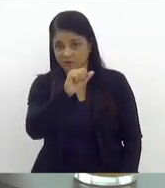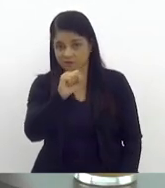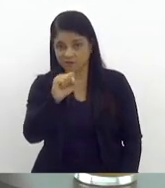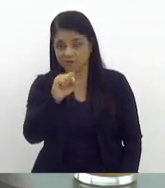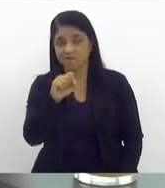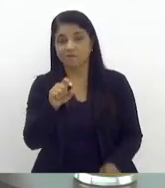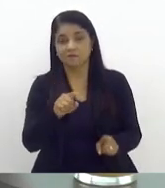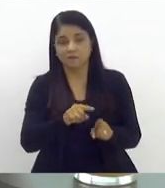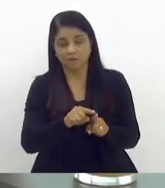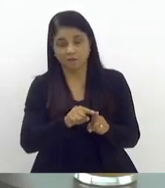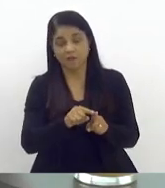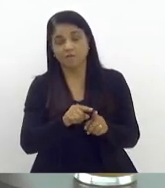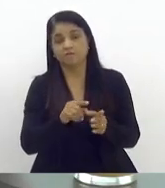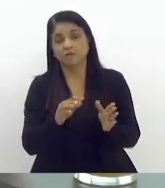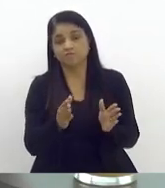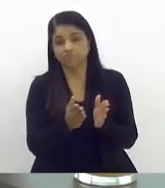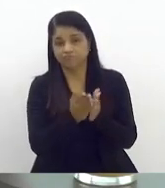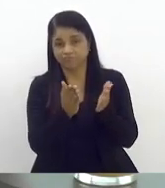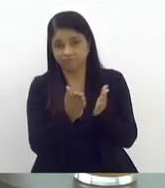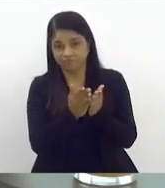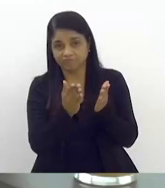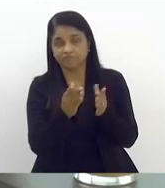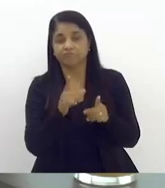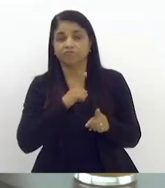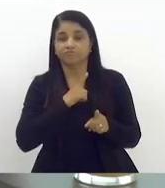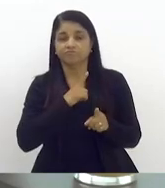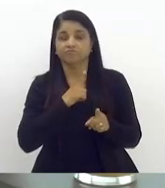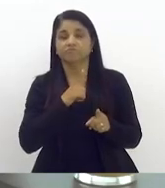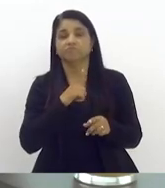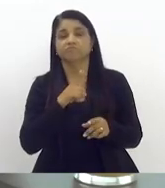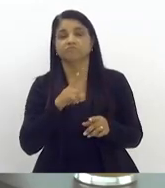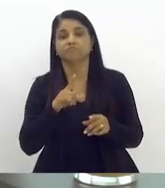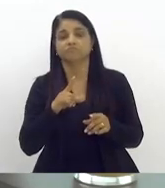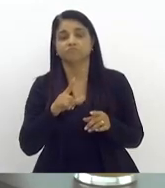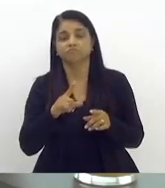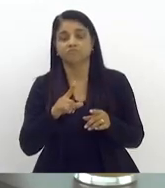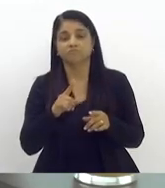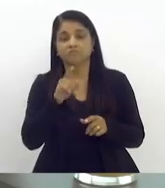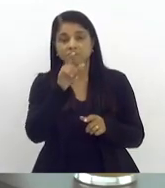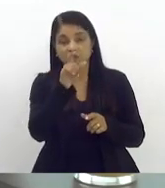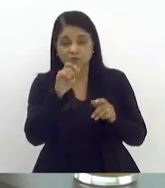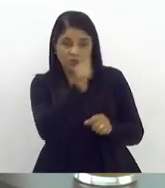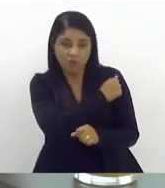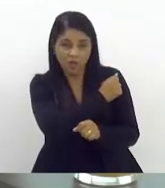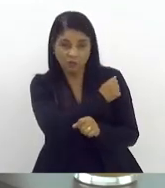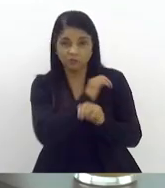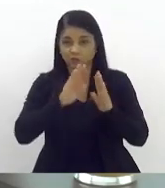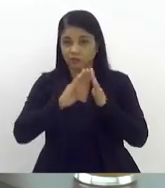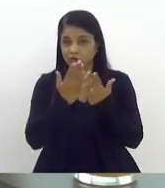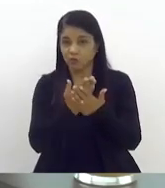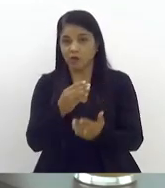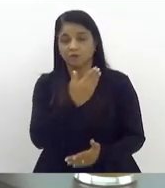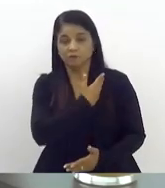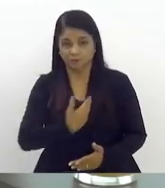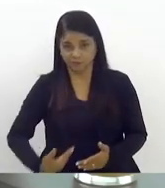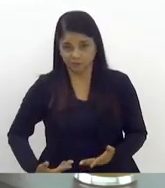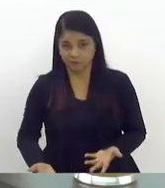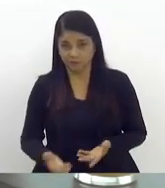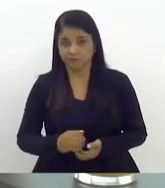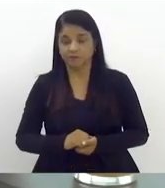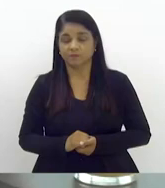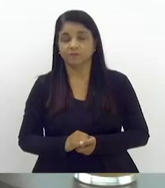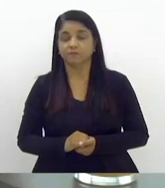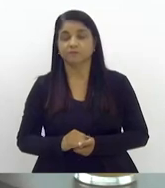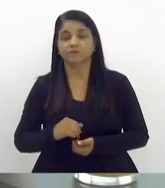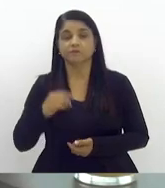carentes também estão os originários de escolas públicas. Bom, como a